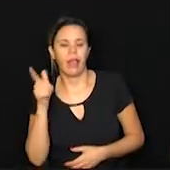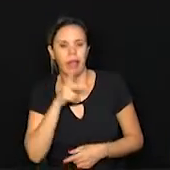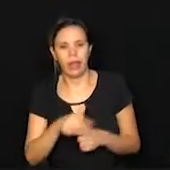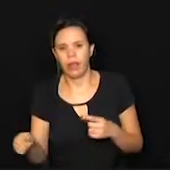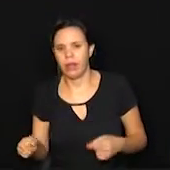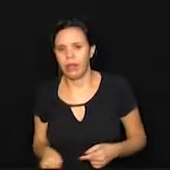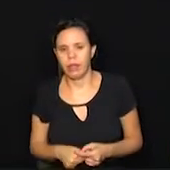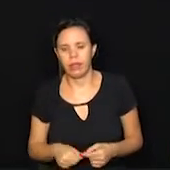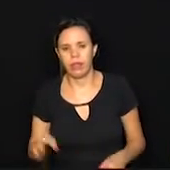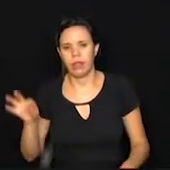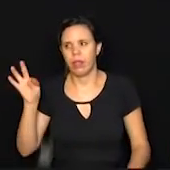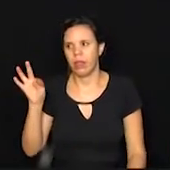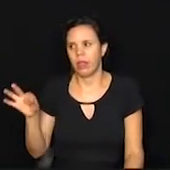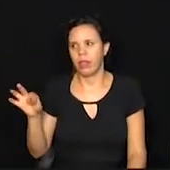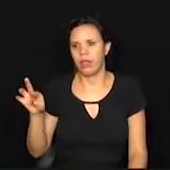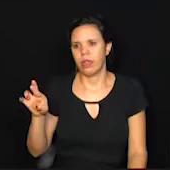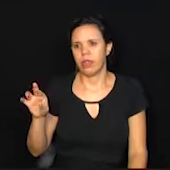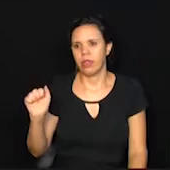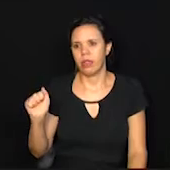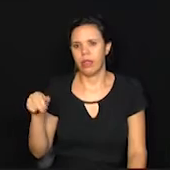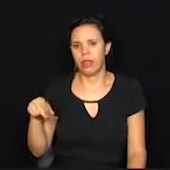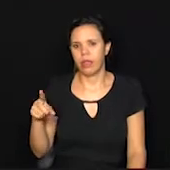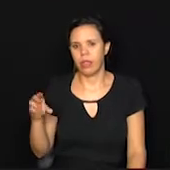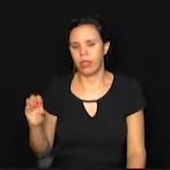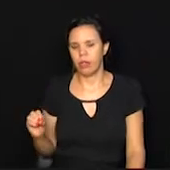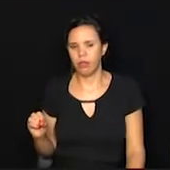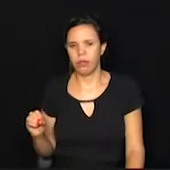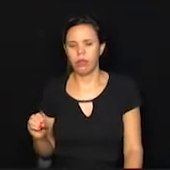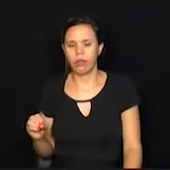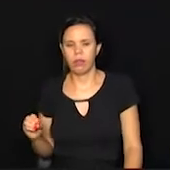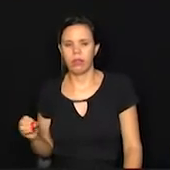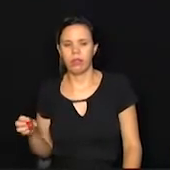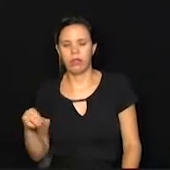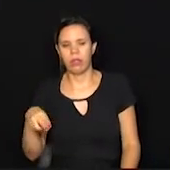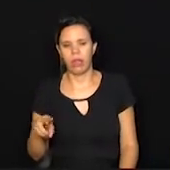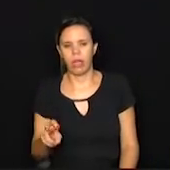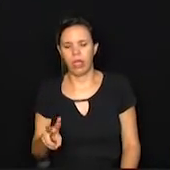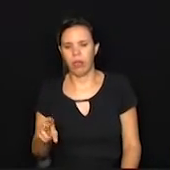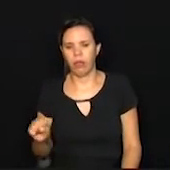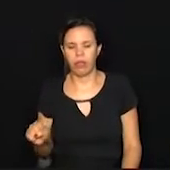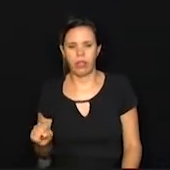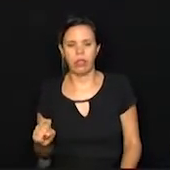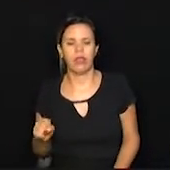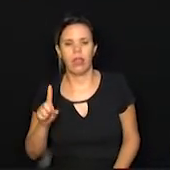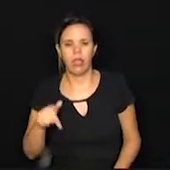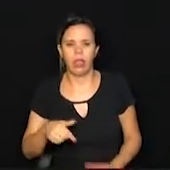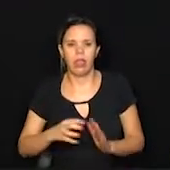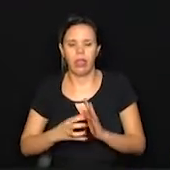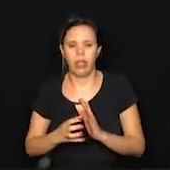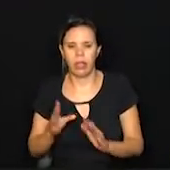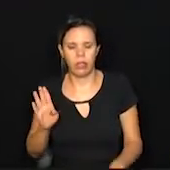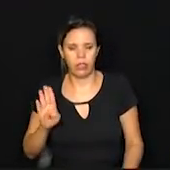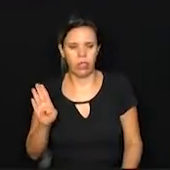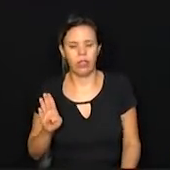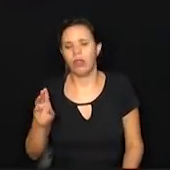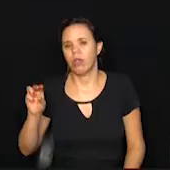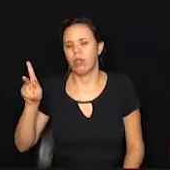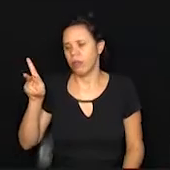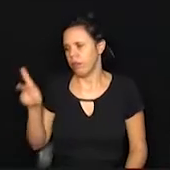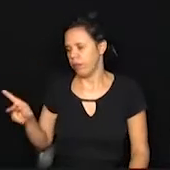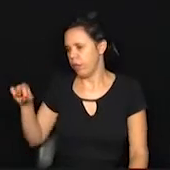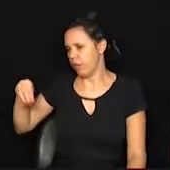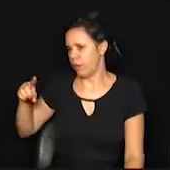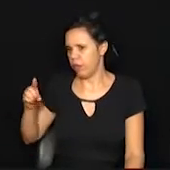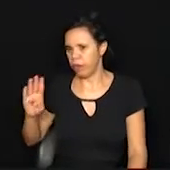a eleição foi o Tancredo Neves que era candidato do MDB né já PMDB nesse momento e quem